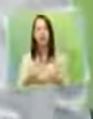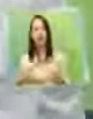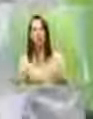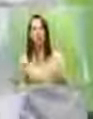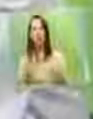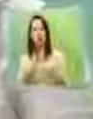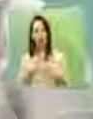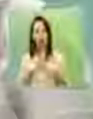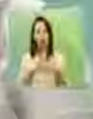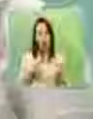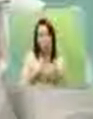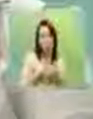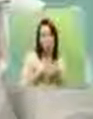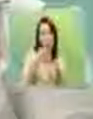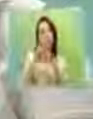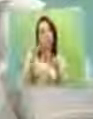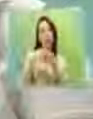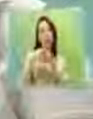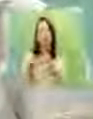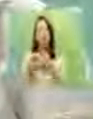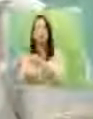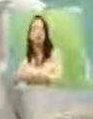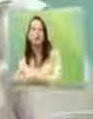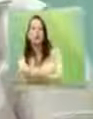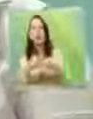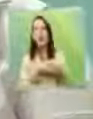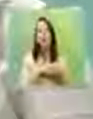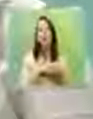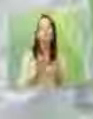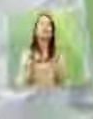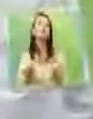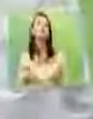de grupo para grupo, como, por exemplo,